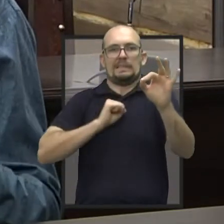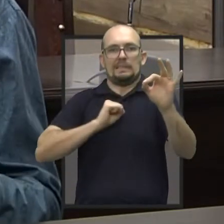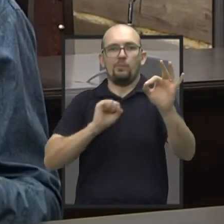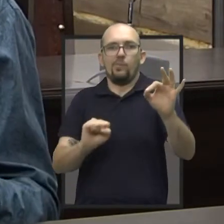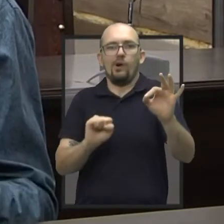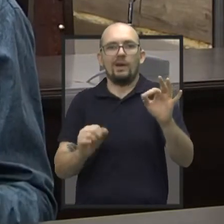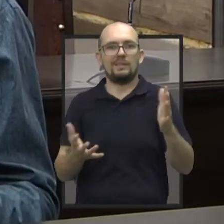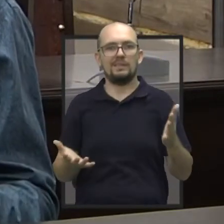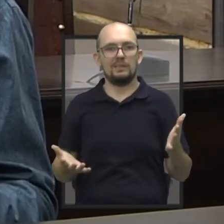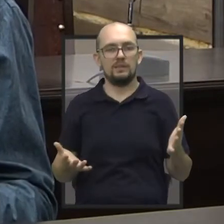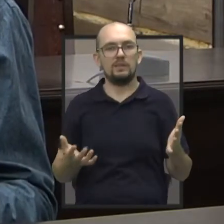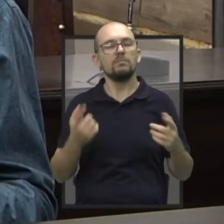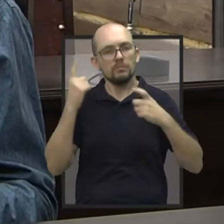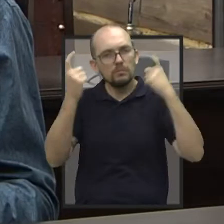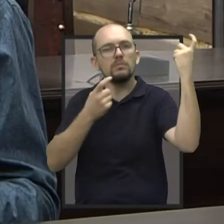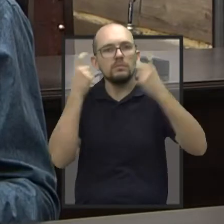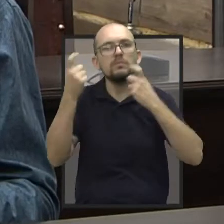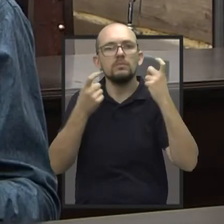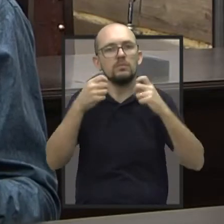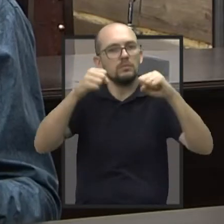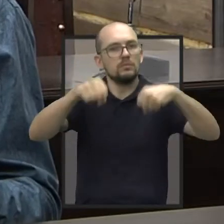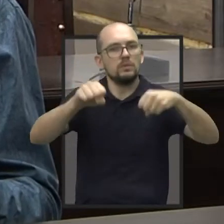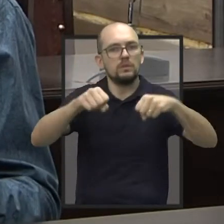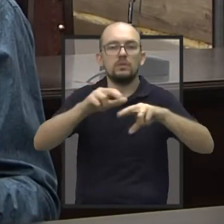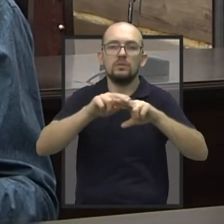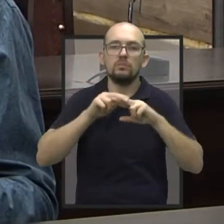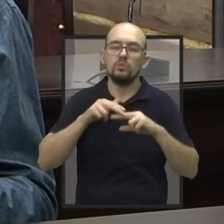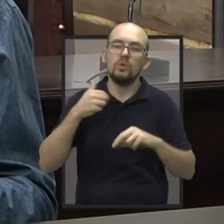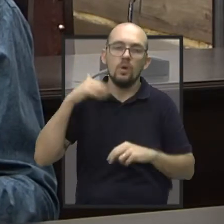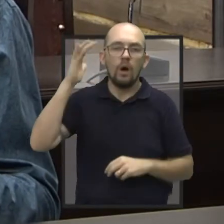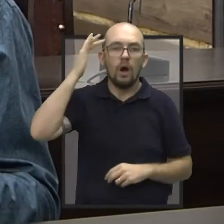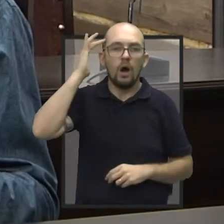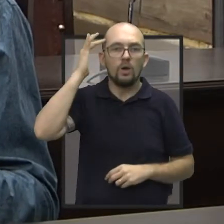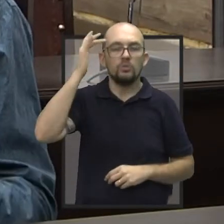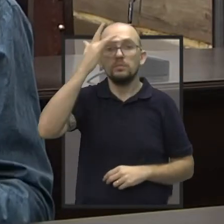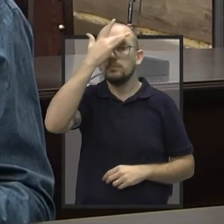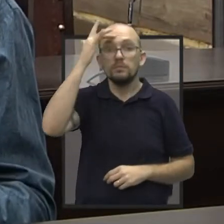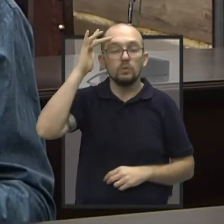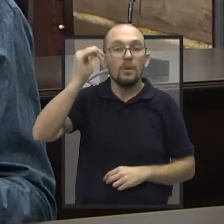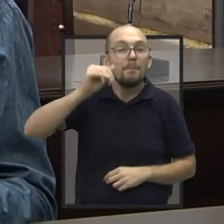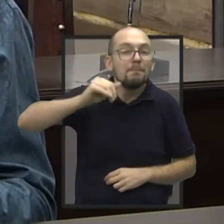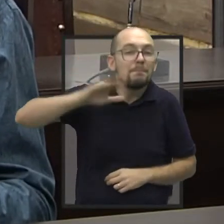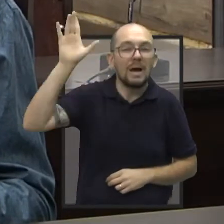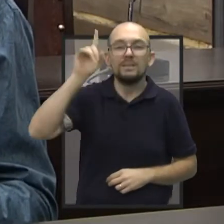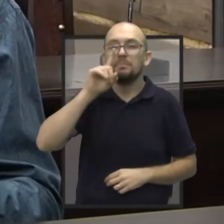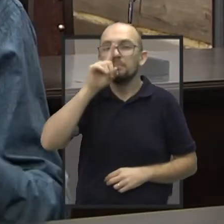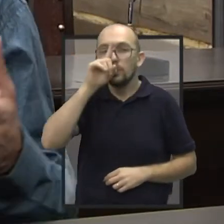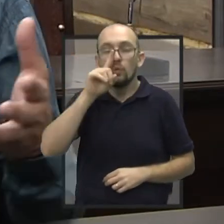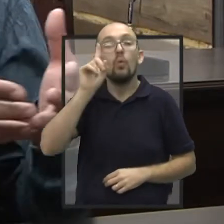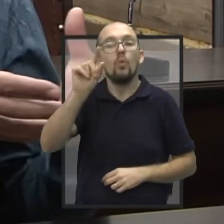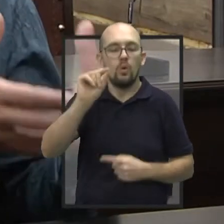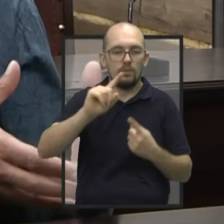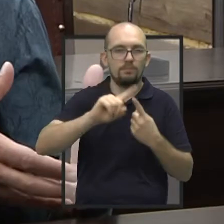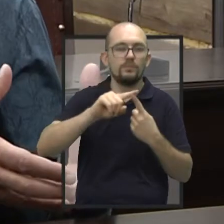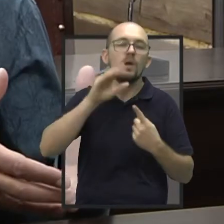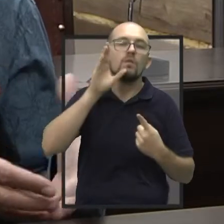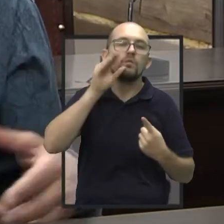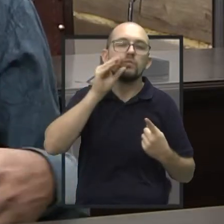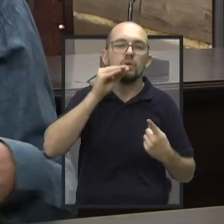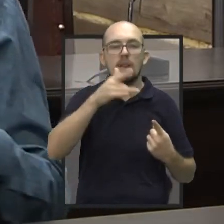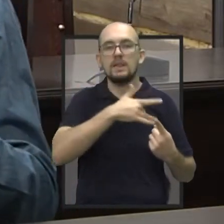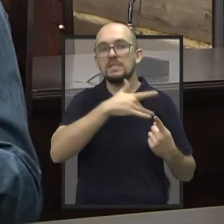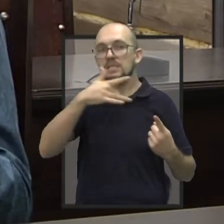a minha preocupação é quanto à contaminação. Então eu acho que as pessoas que têm mais risco de contaminação hoje são funcionários da